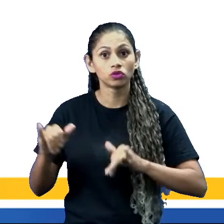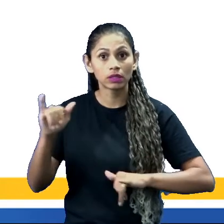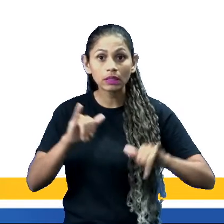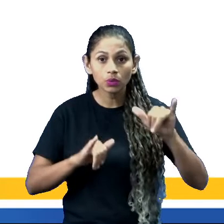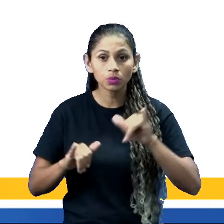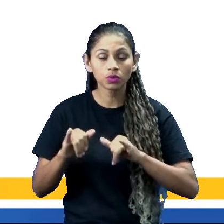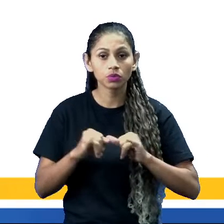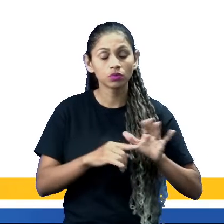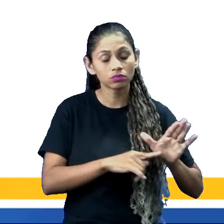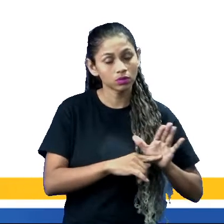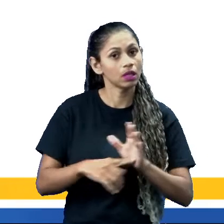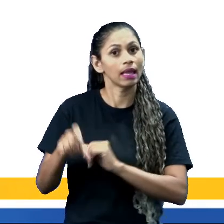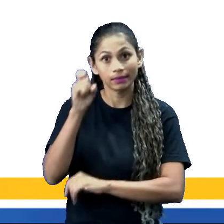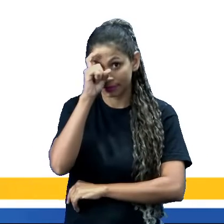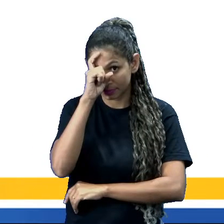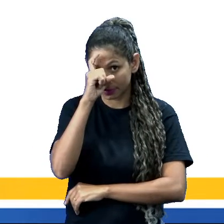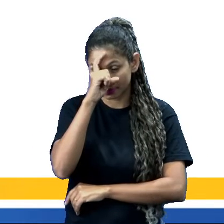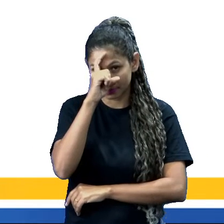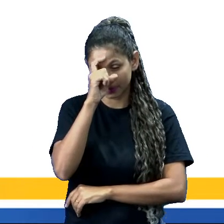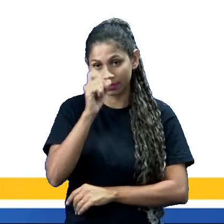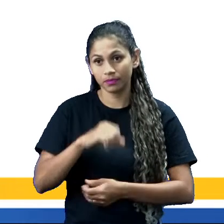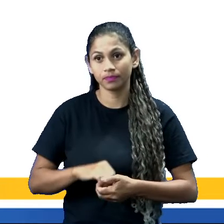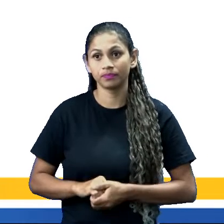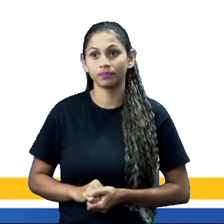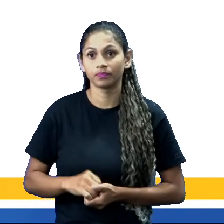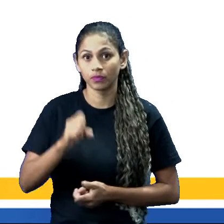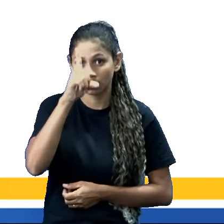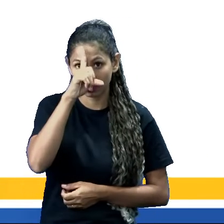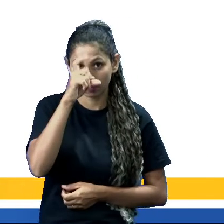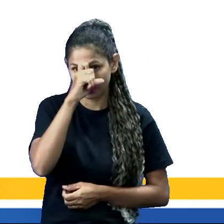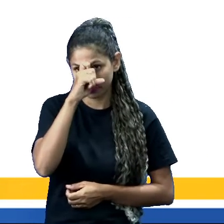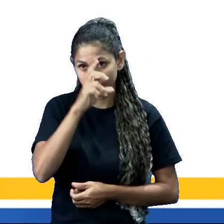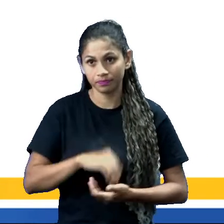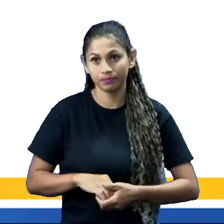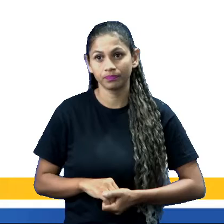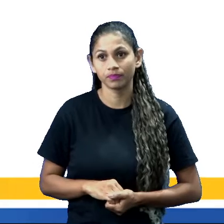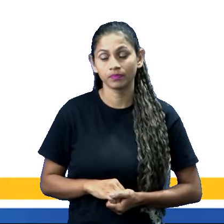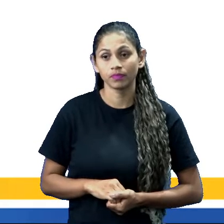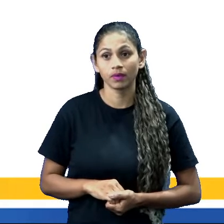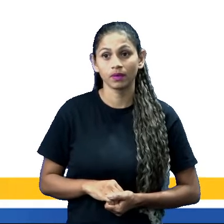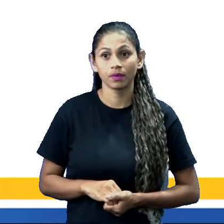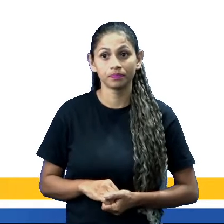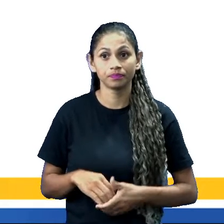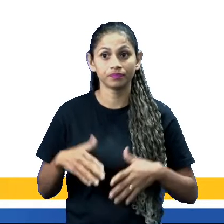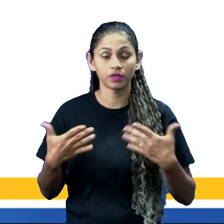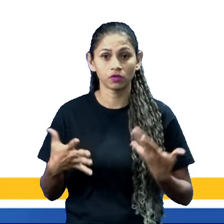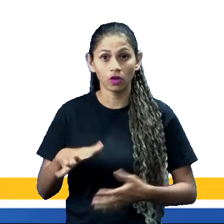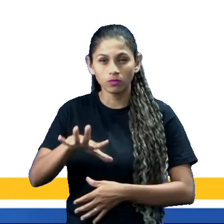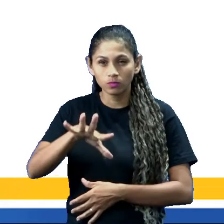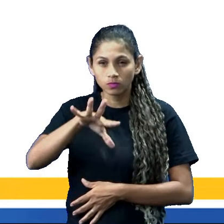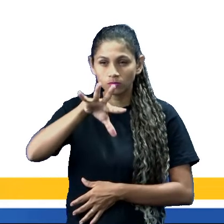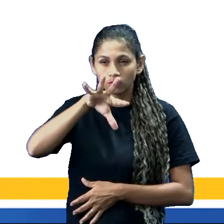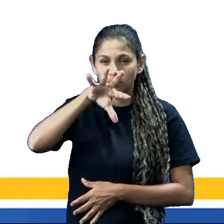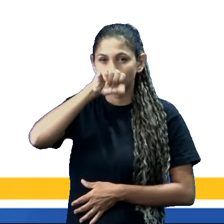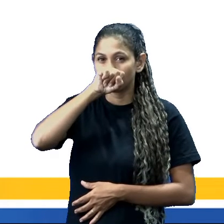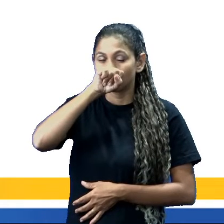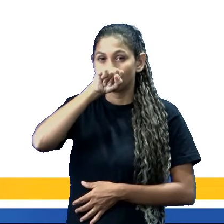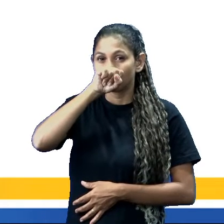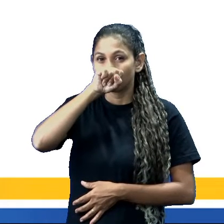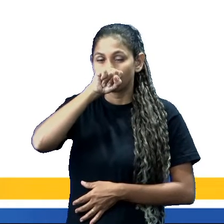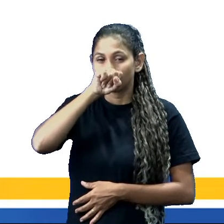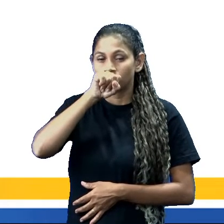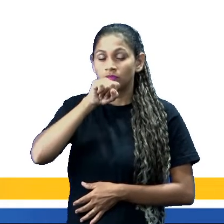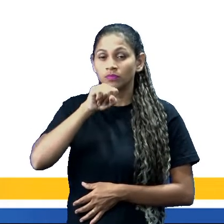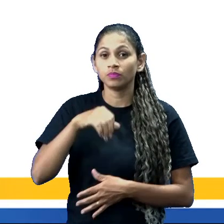acidente. Caso esse paciente, né, entre em contato com esse produto químico através da inalação, a gente vai transferir